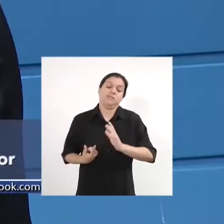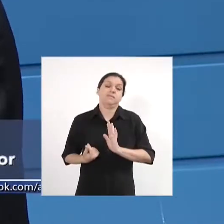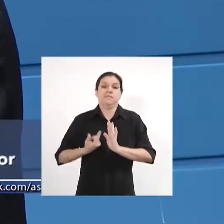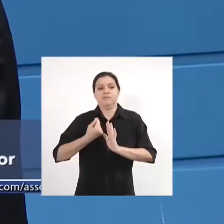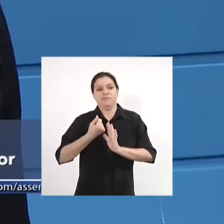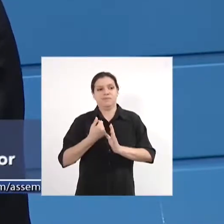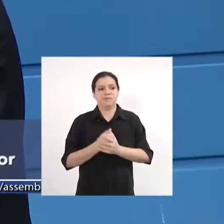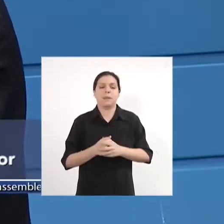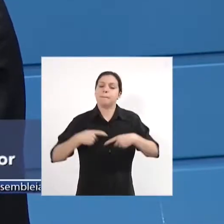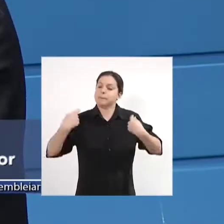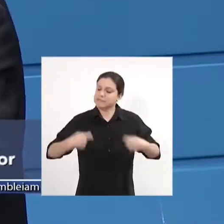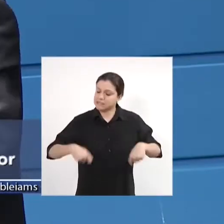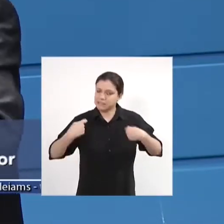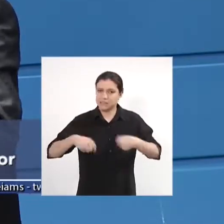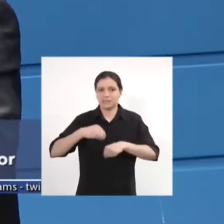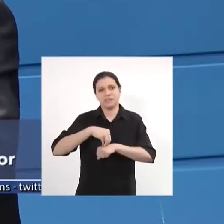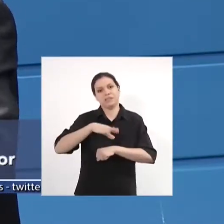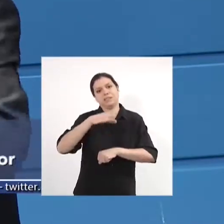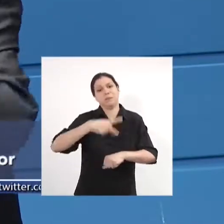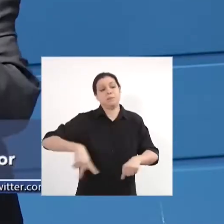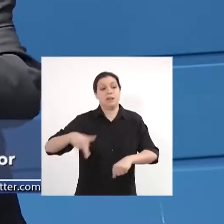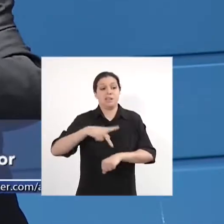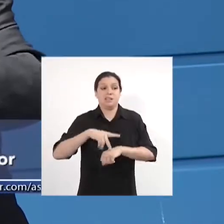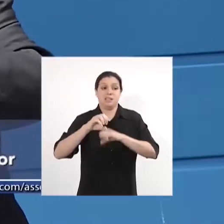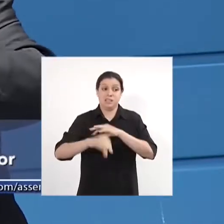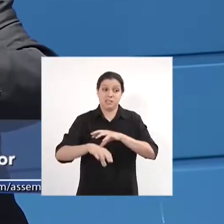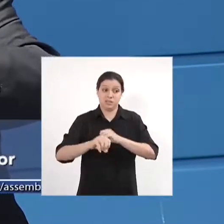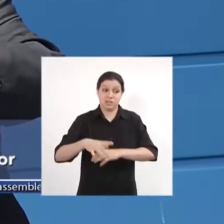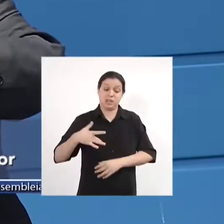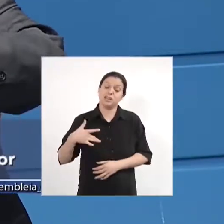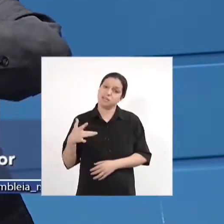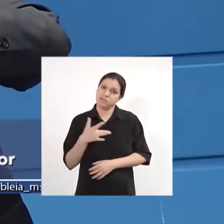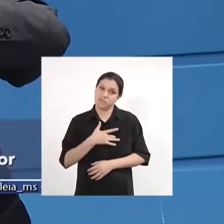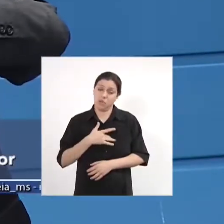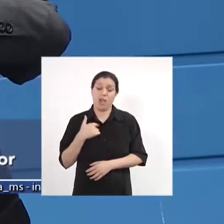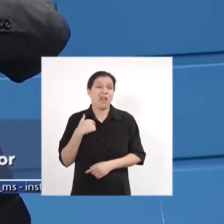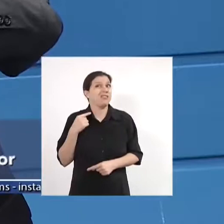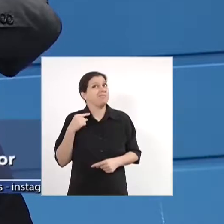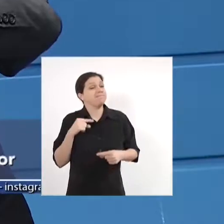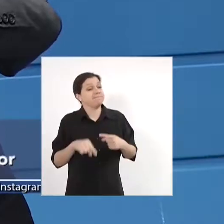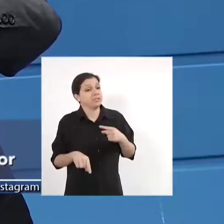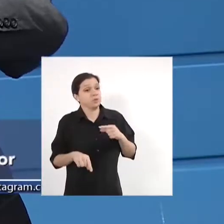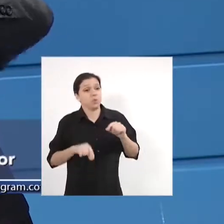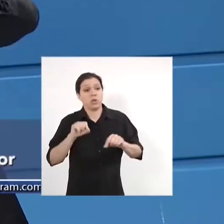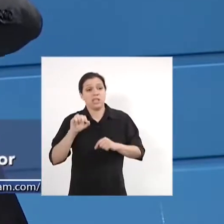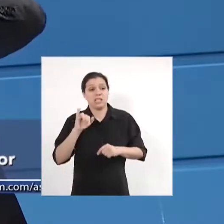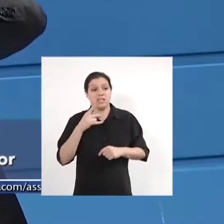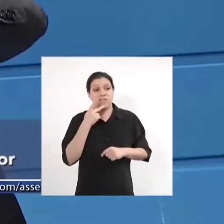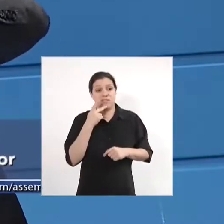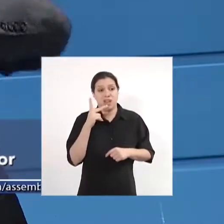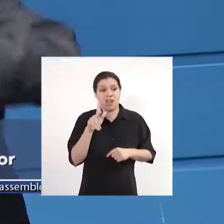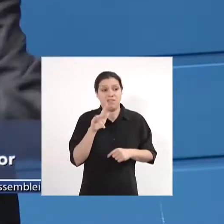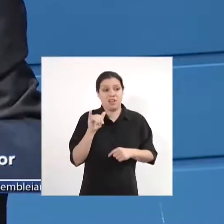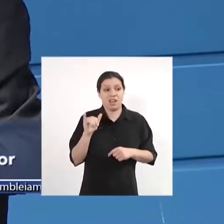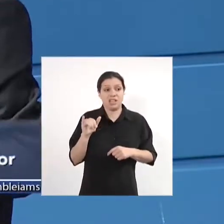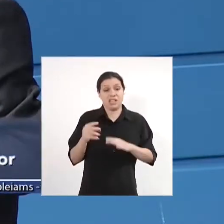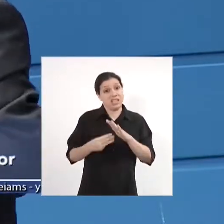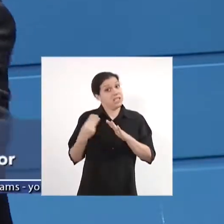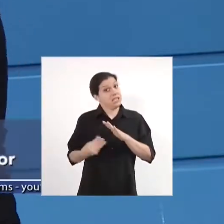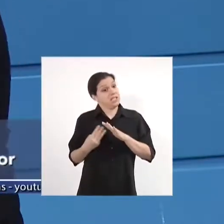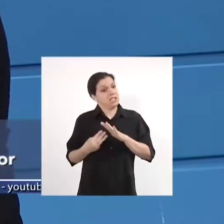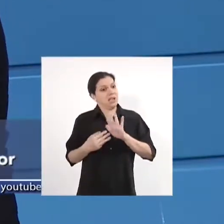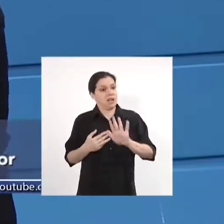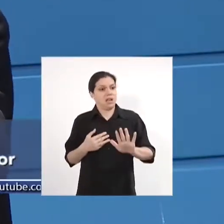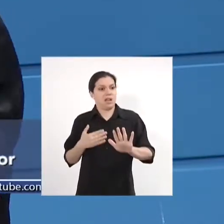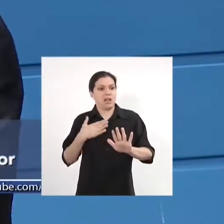na educação, na saúde. Eu discordo, às vezes, quando fala assim, vai terceirizar. Eu acho que não.